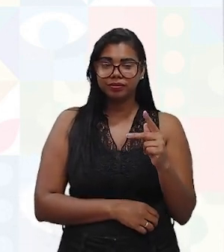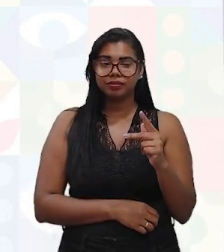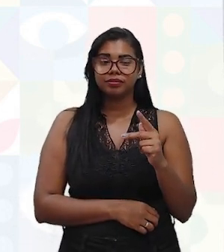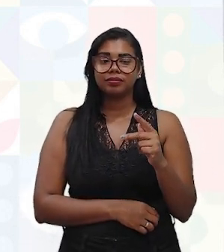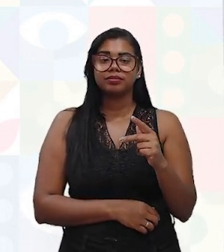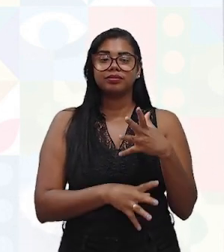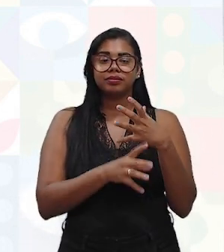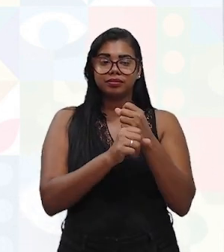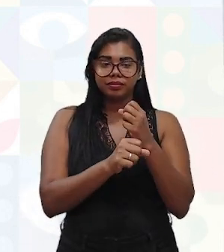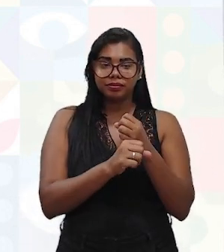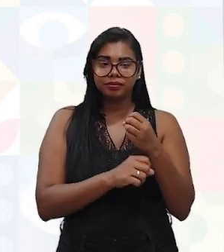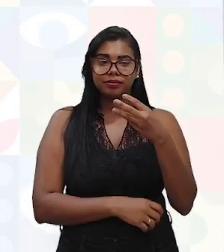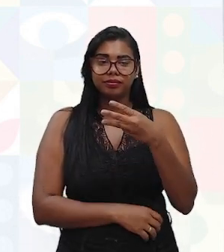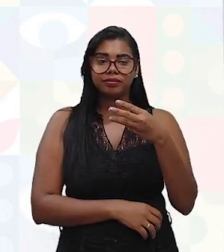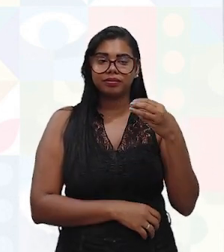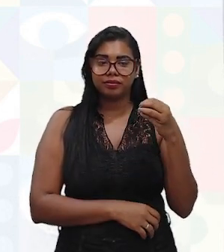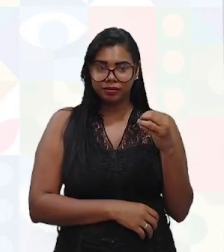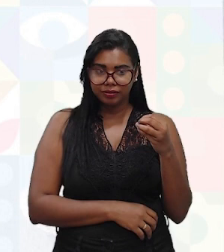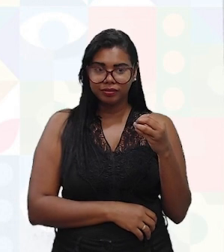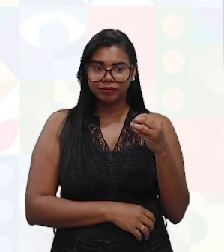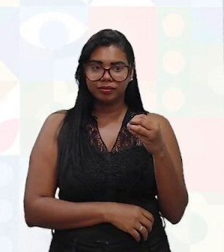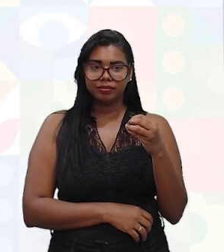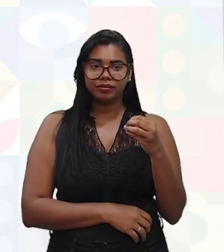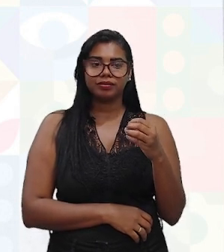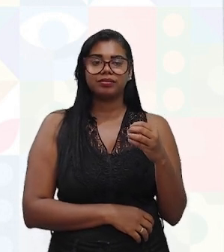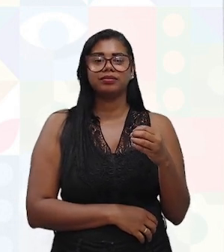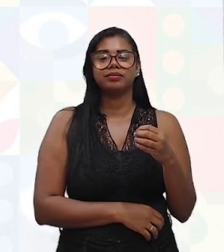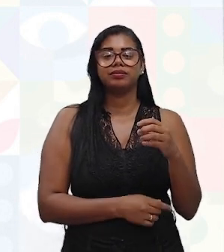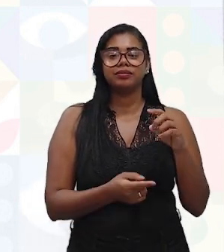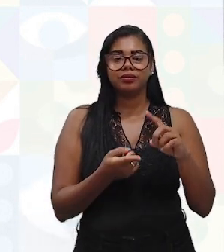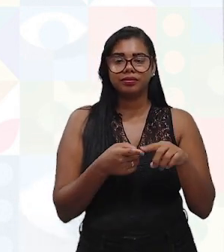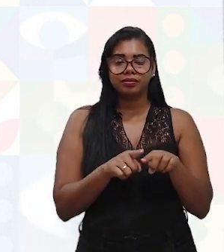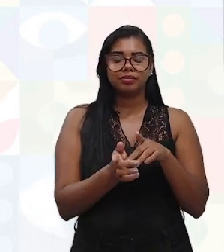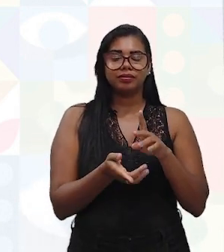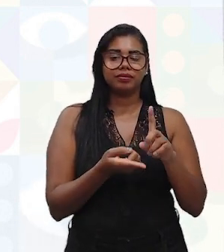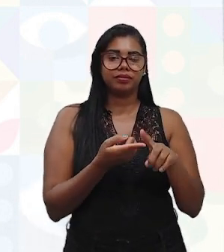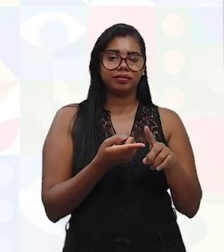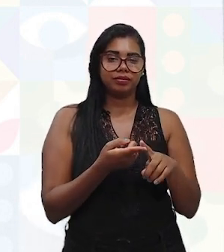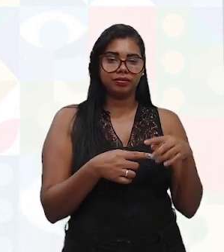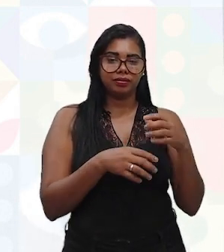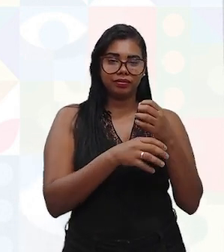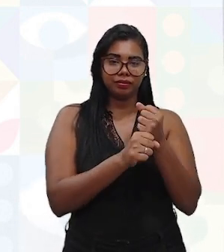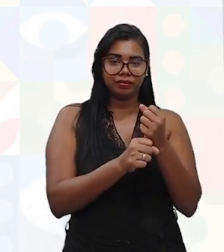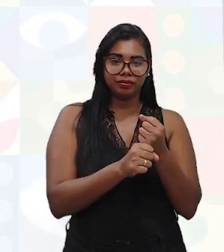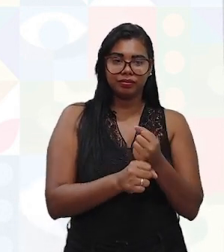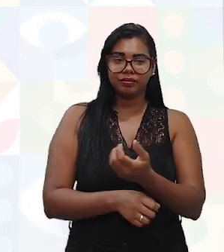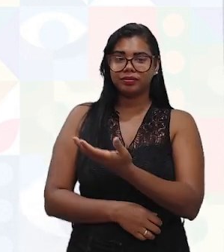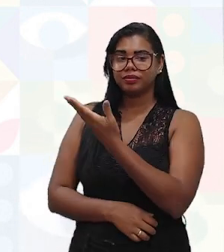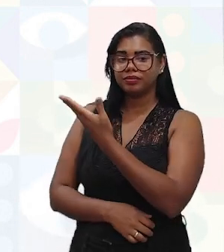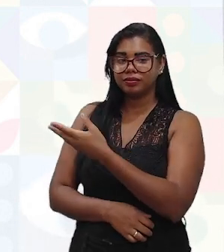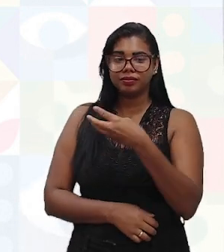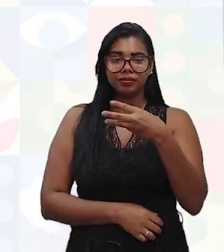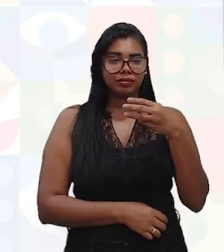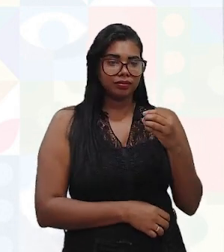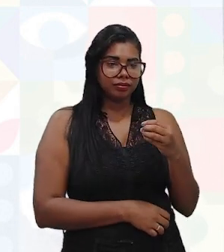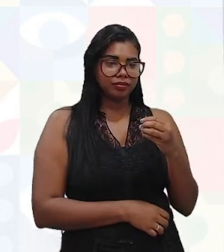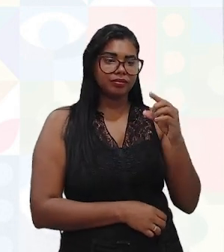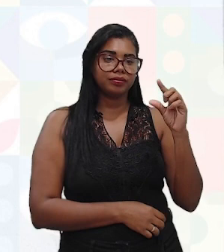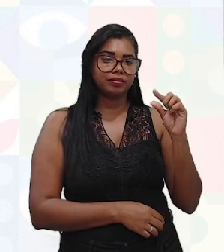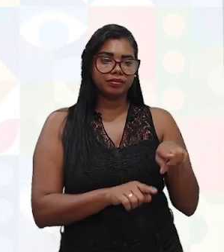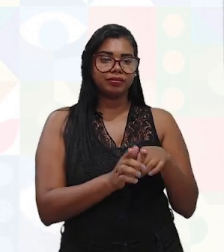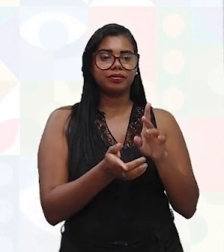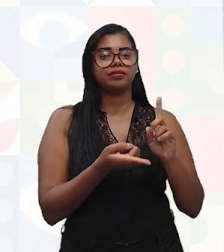vezes 2, vezes o tempo de recebimento, somo com 30, que é o estoque mínimo, ou